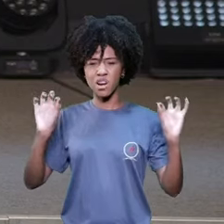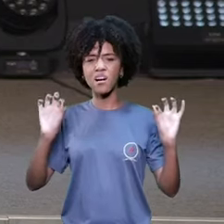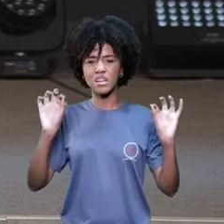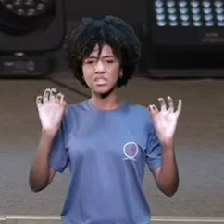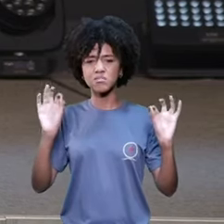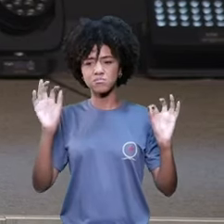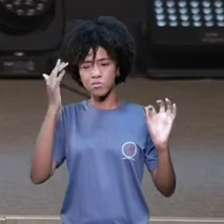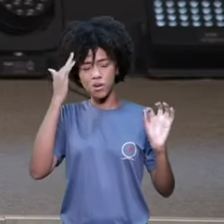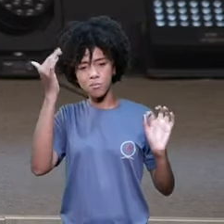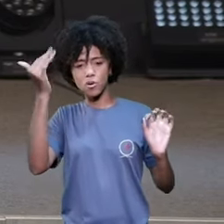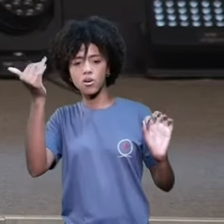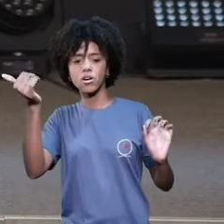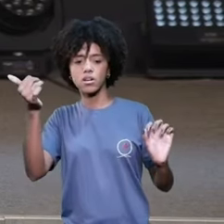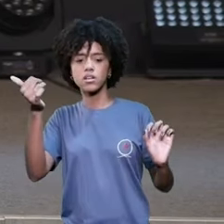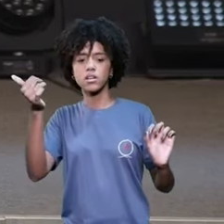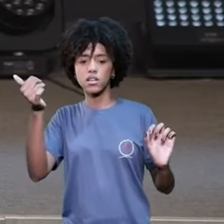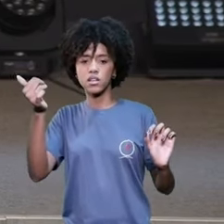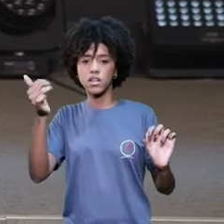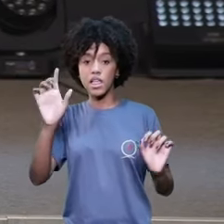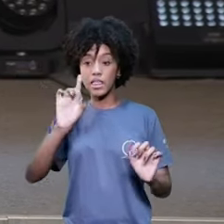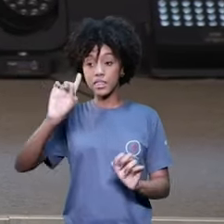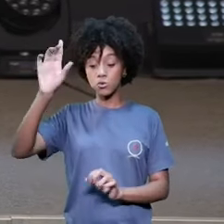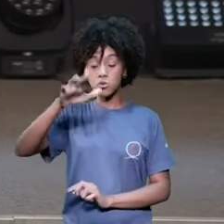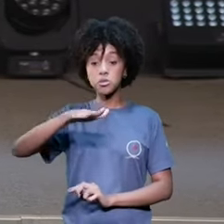primeiro ele mesmo não quebre ele em pedaços.